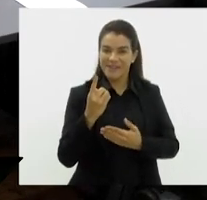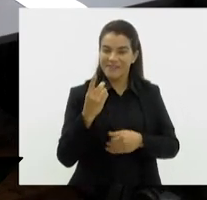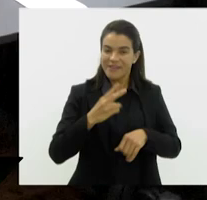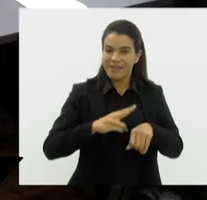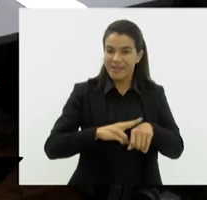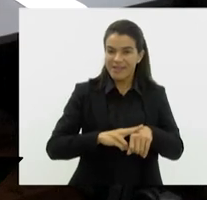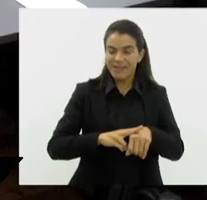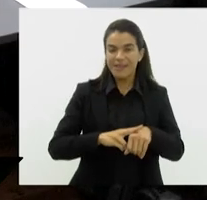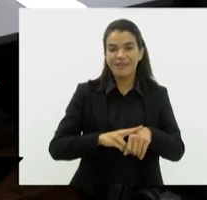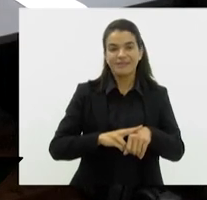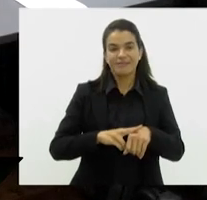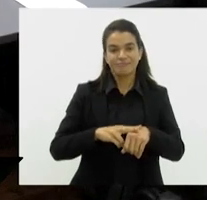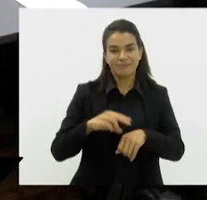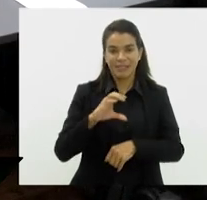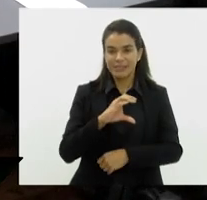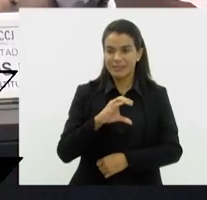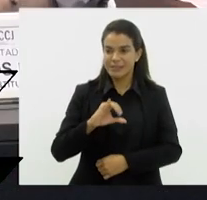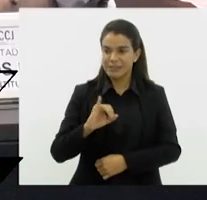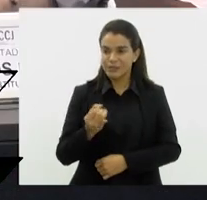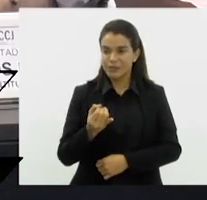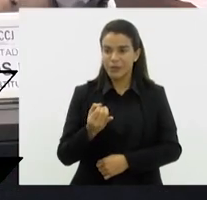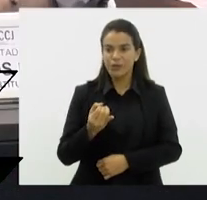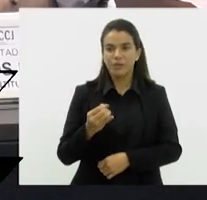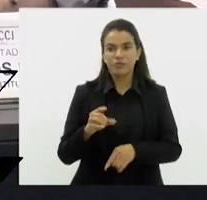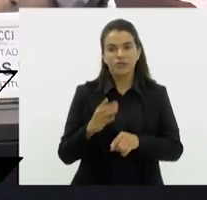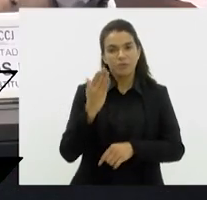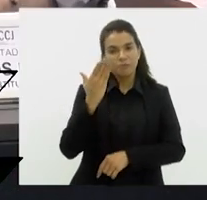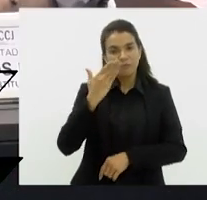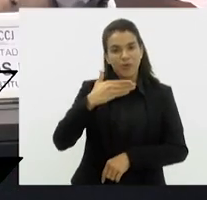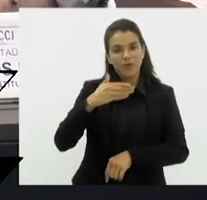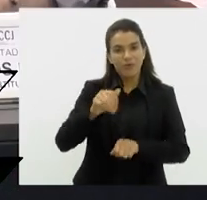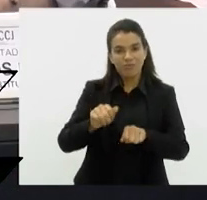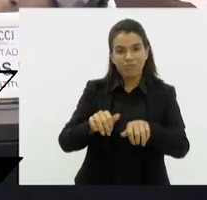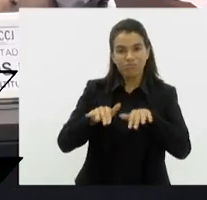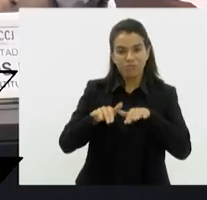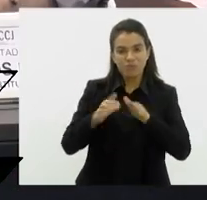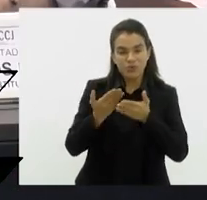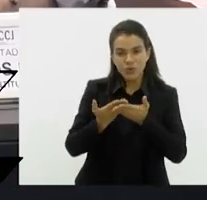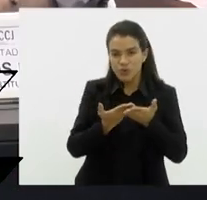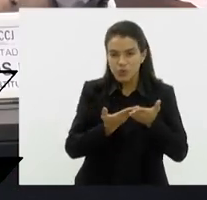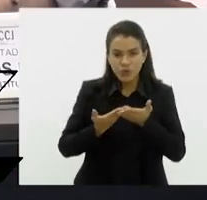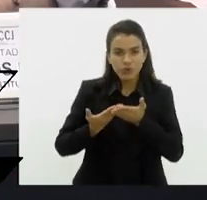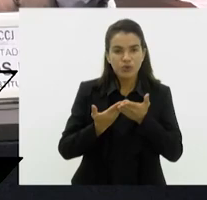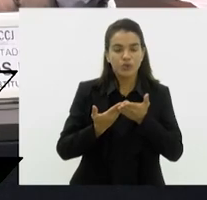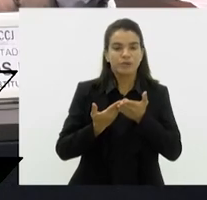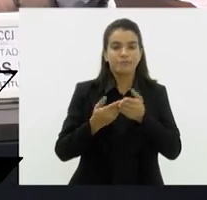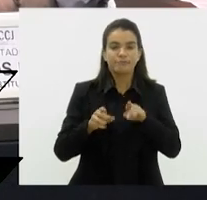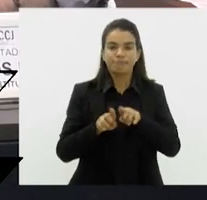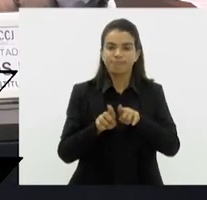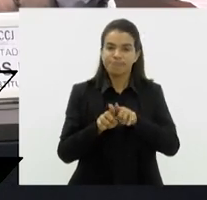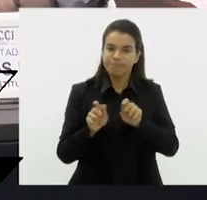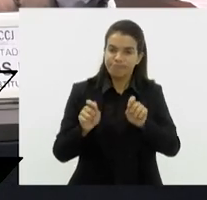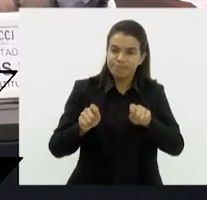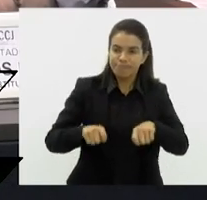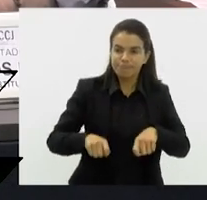CCJ e tem demonstrado no plenário que é uma estudiosa e competente.